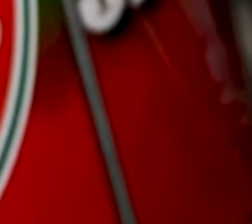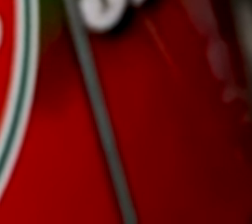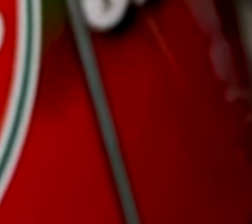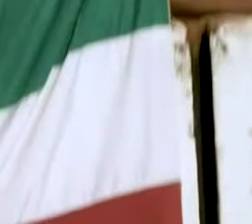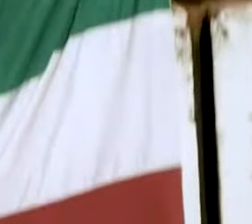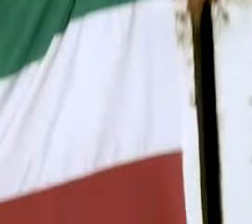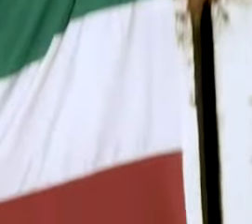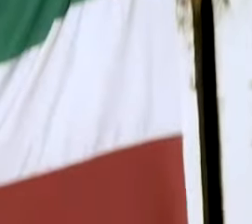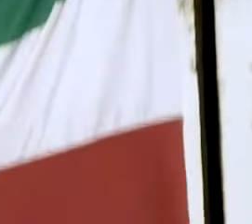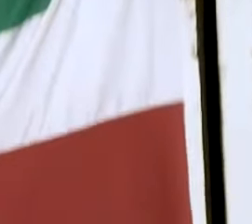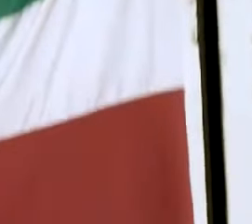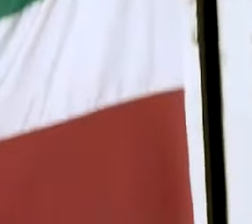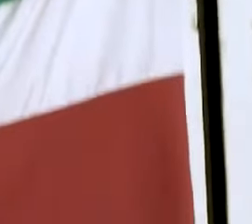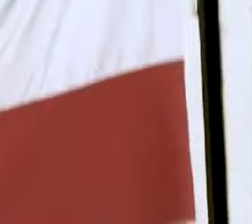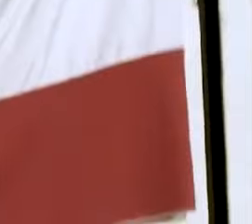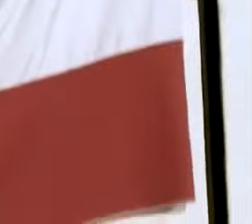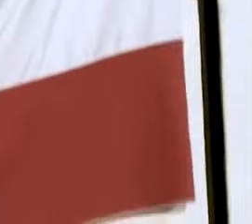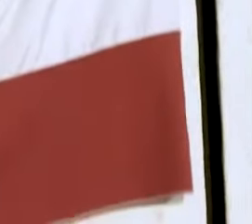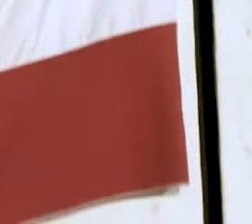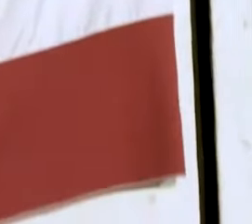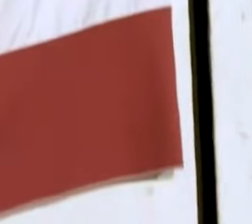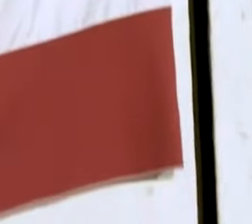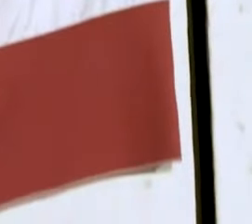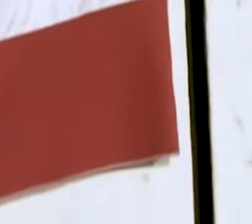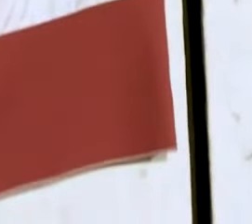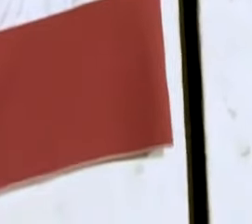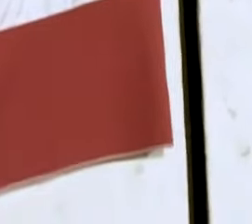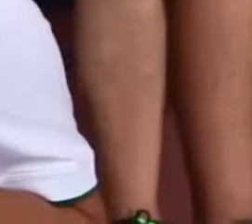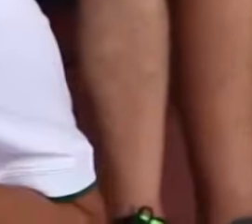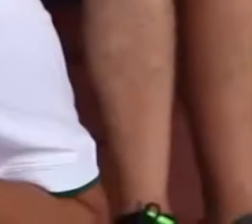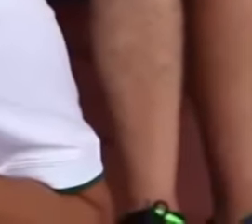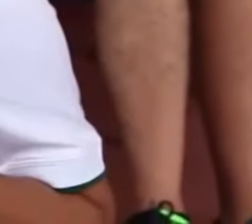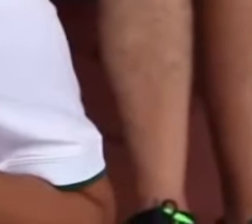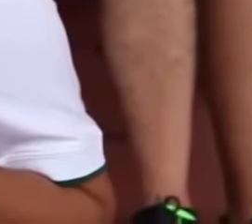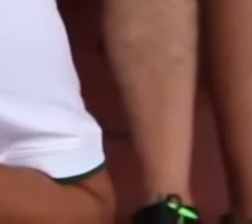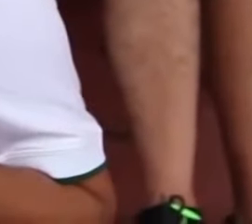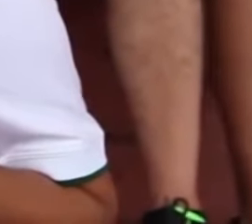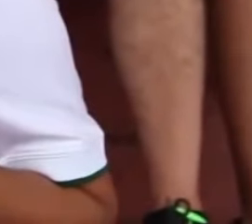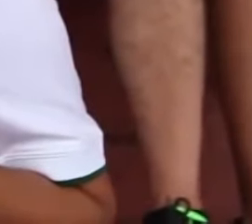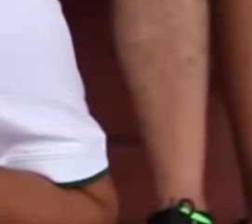vamos à luta, ó campeões, há de brilhar.